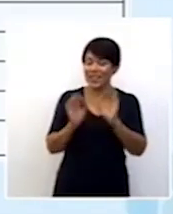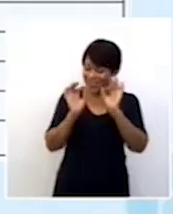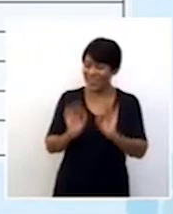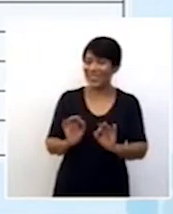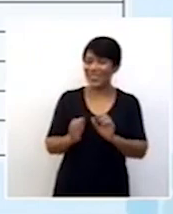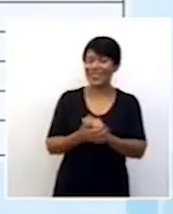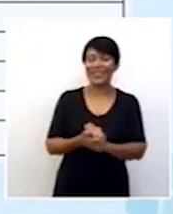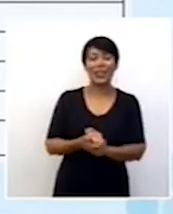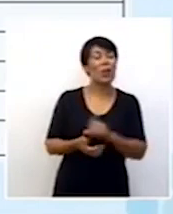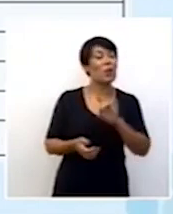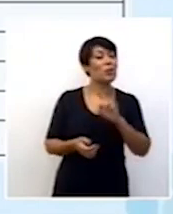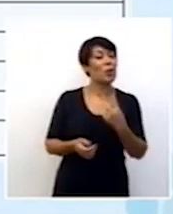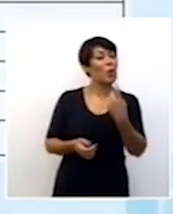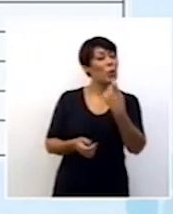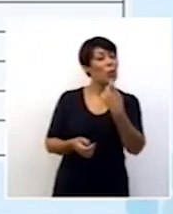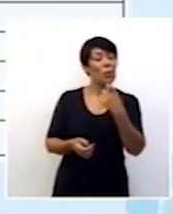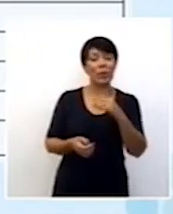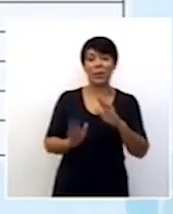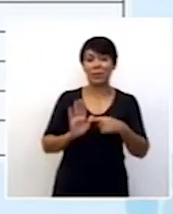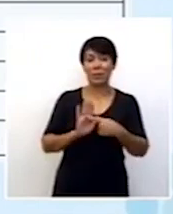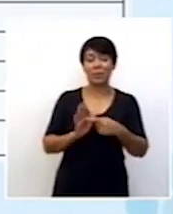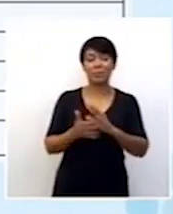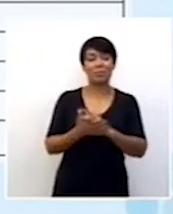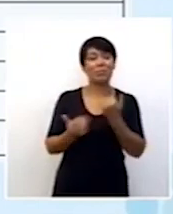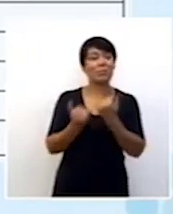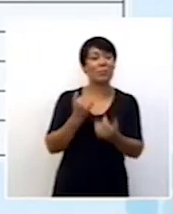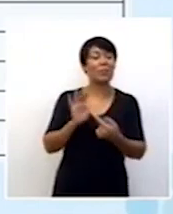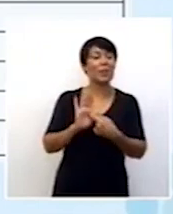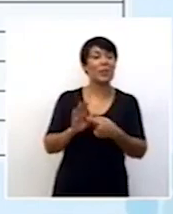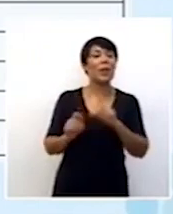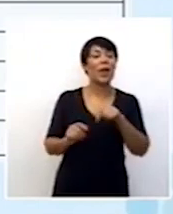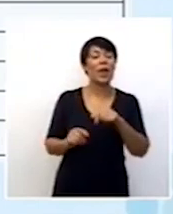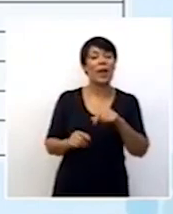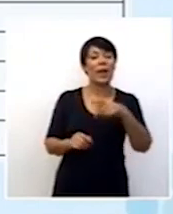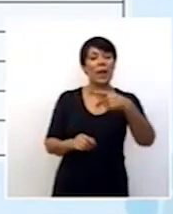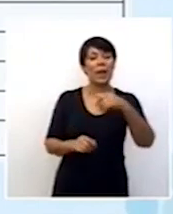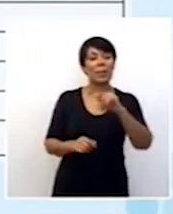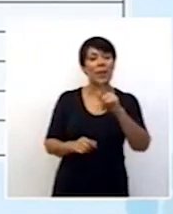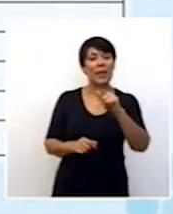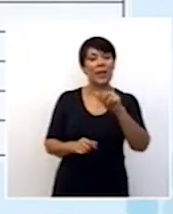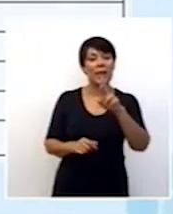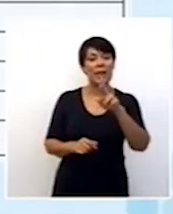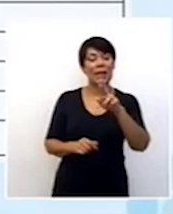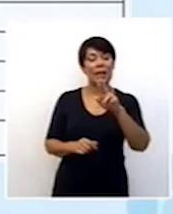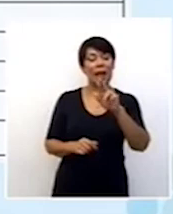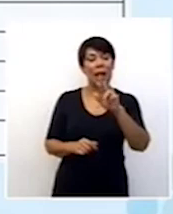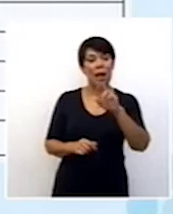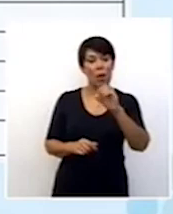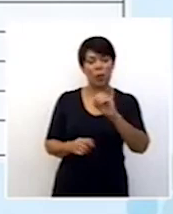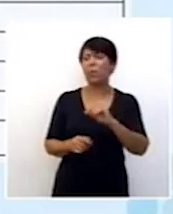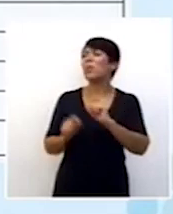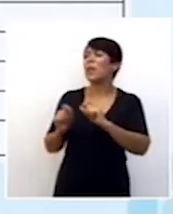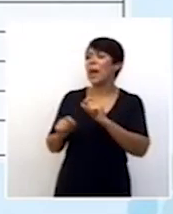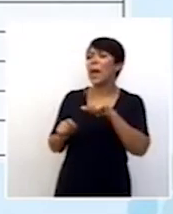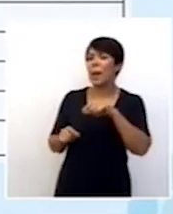Só a única que não apareceu alusões também. A única que não apareceu ali pra gente é pigarro. O que é pigarro, professora?